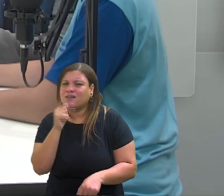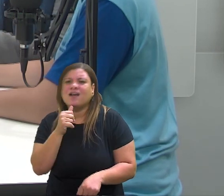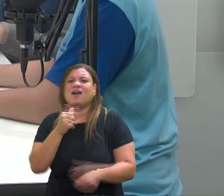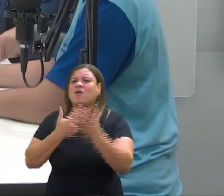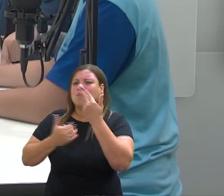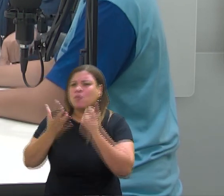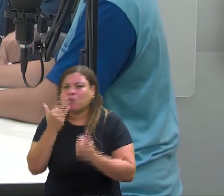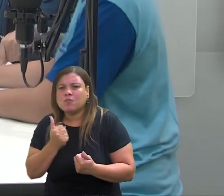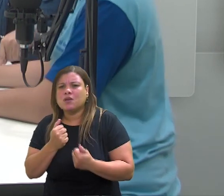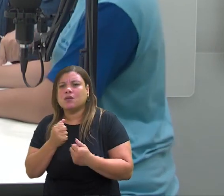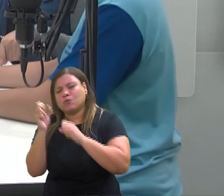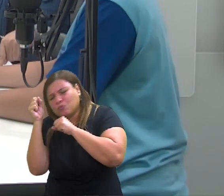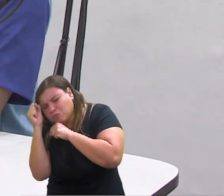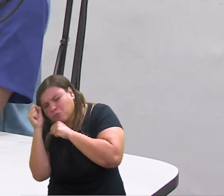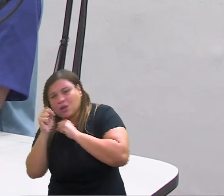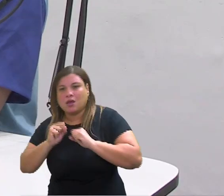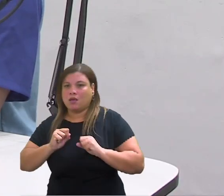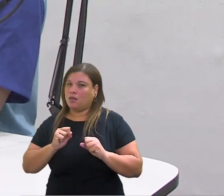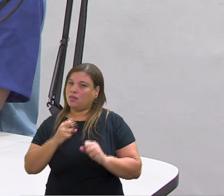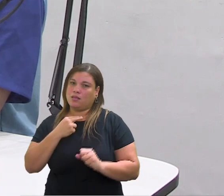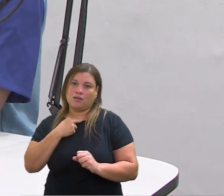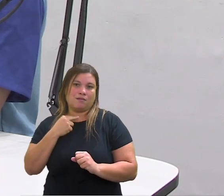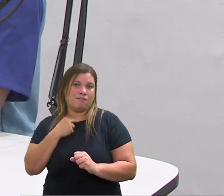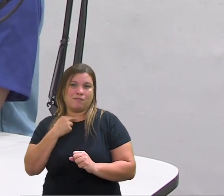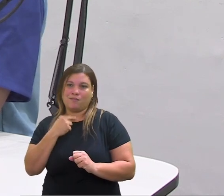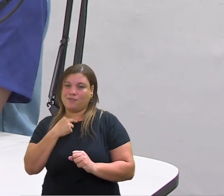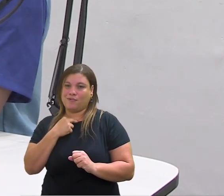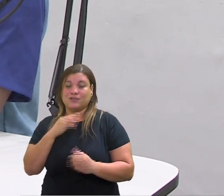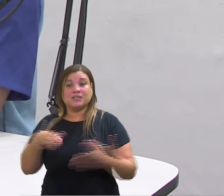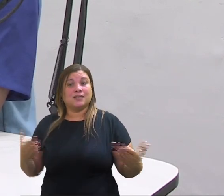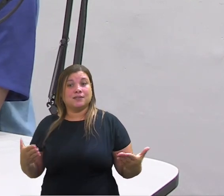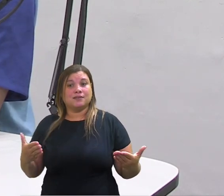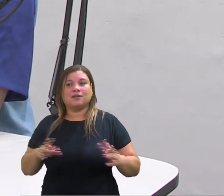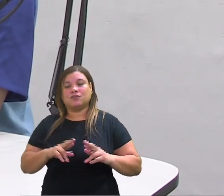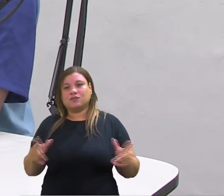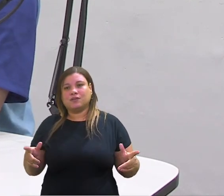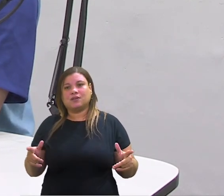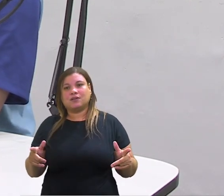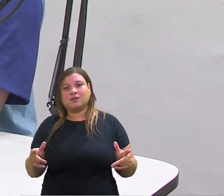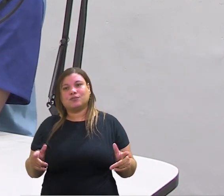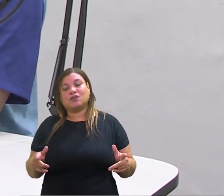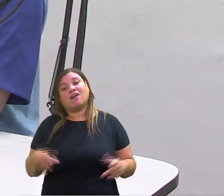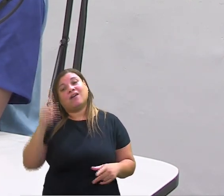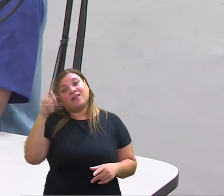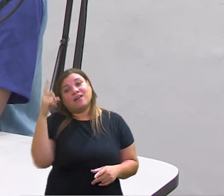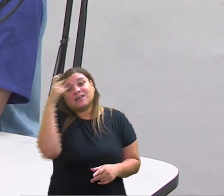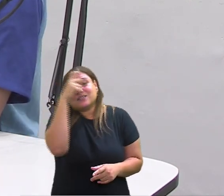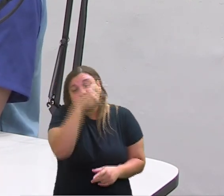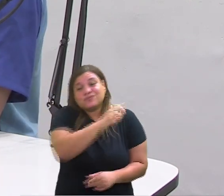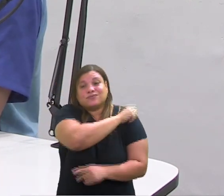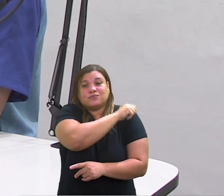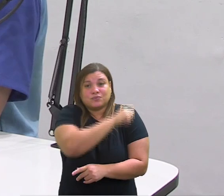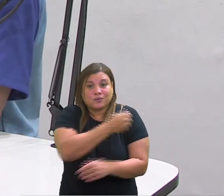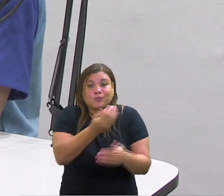a educação ela vem de casa. A educação vem de Educação casa. Ela não. A criança não tem que entrar dentro da